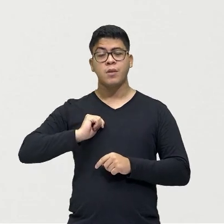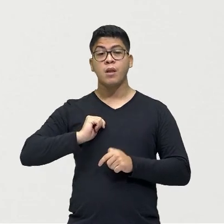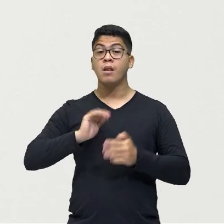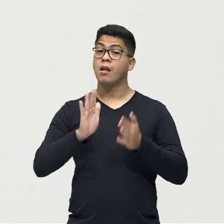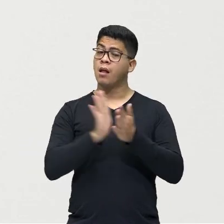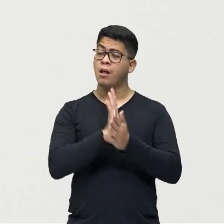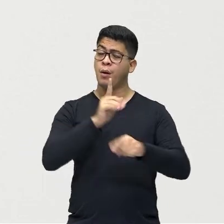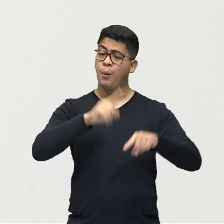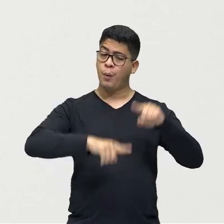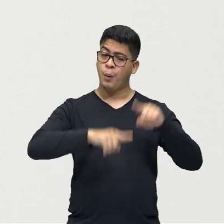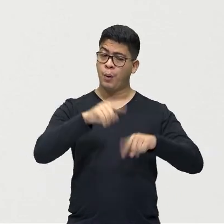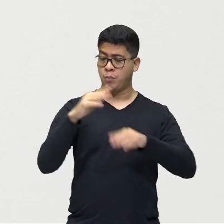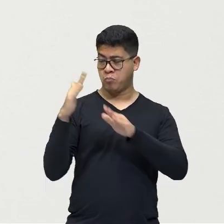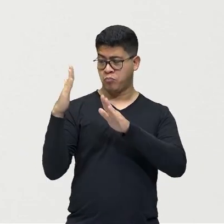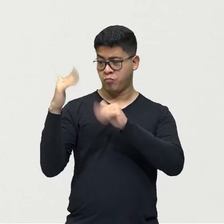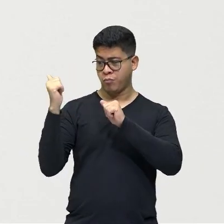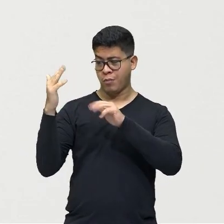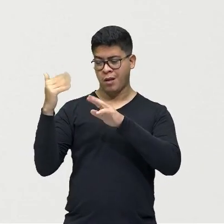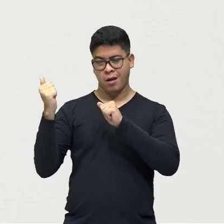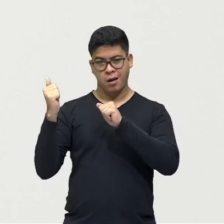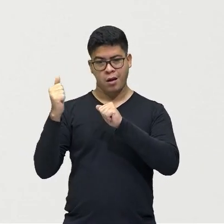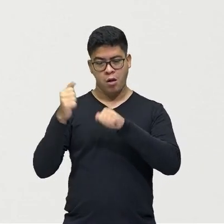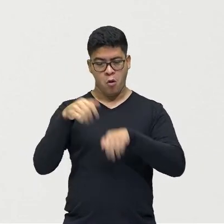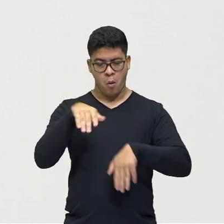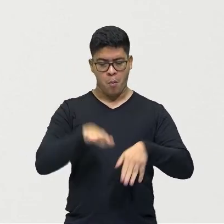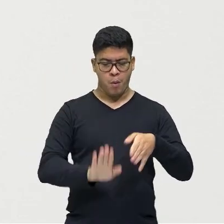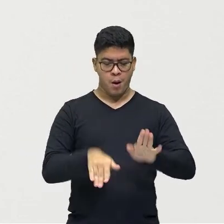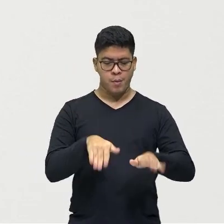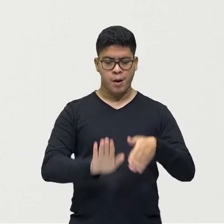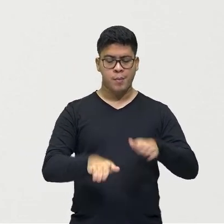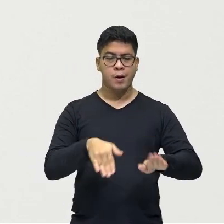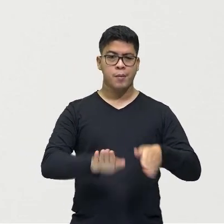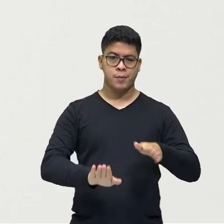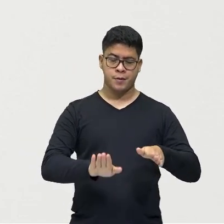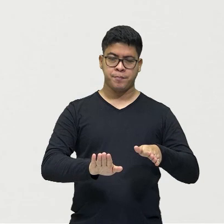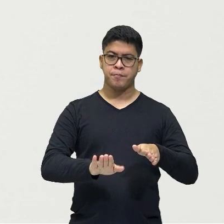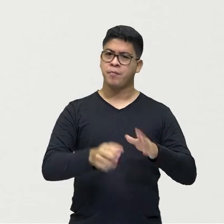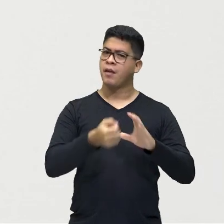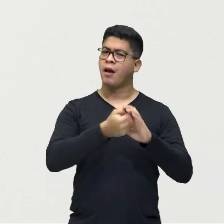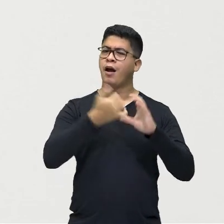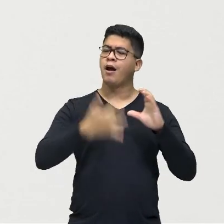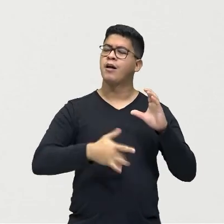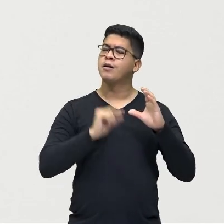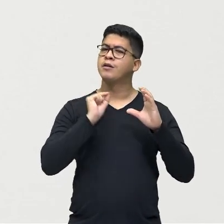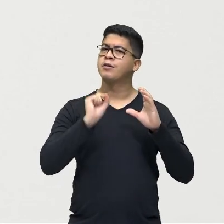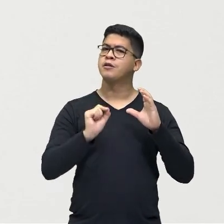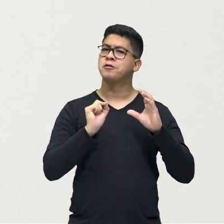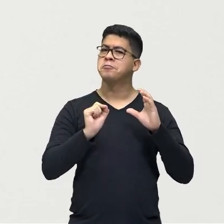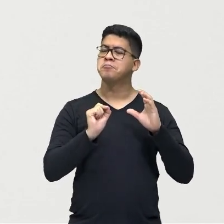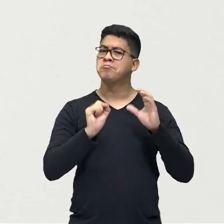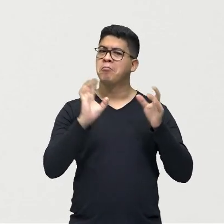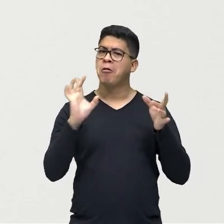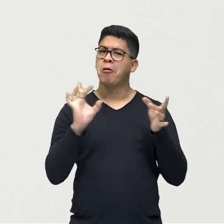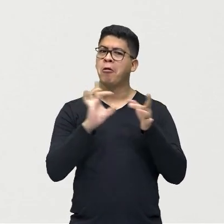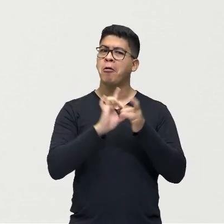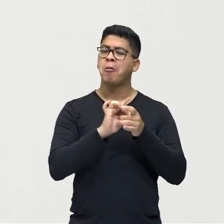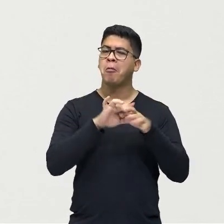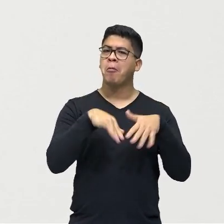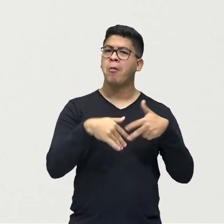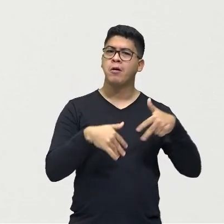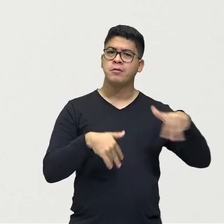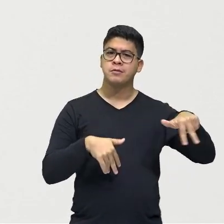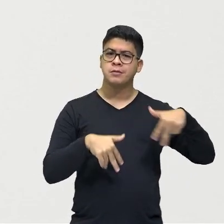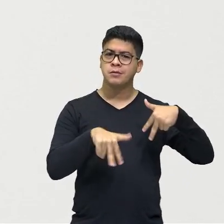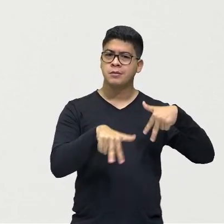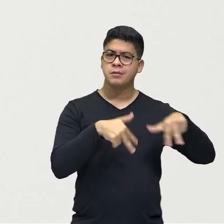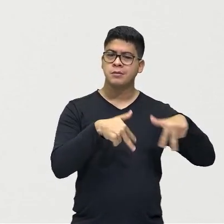ou castanholas. As características acima se referem a qual dança folclórica? Bom, nós falamos